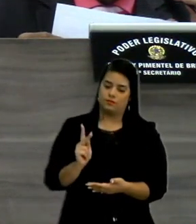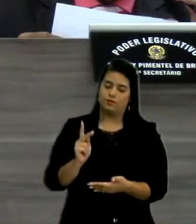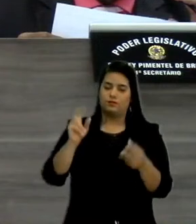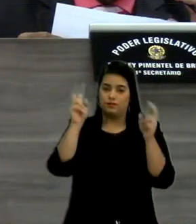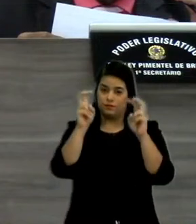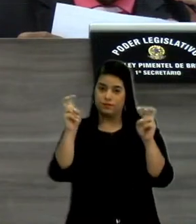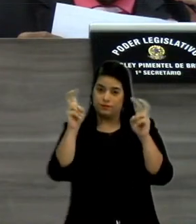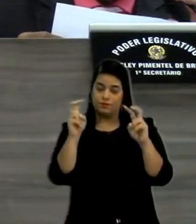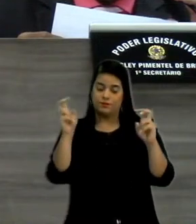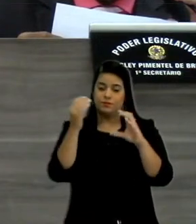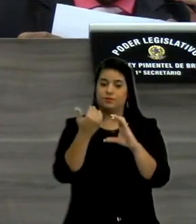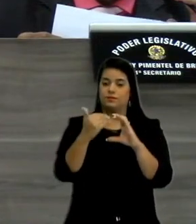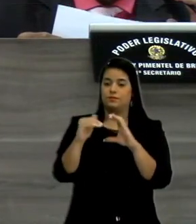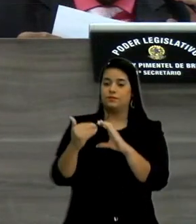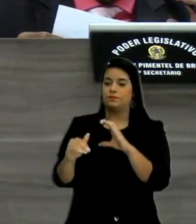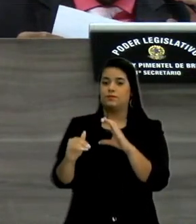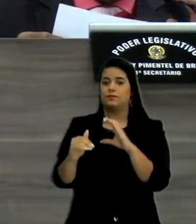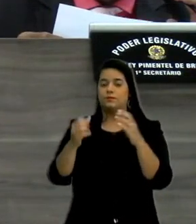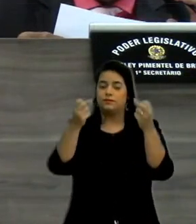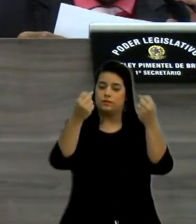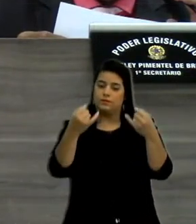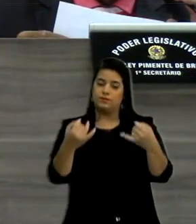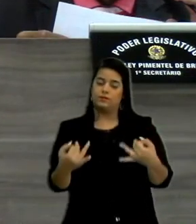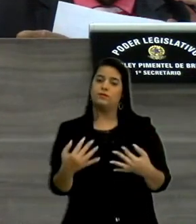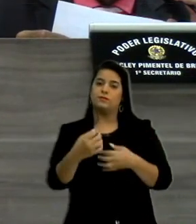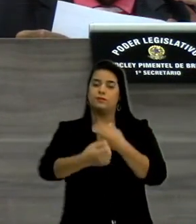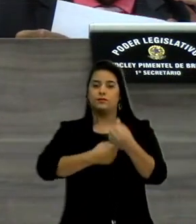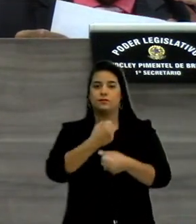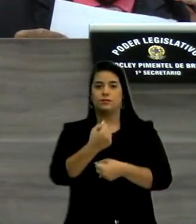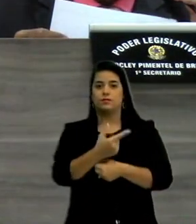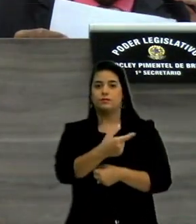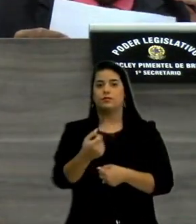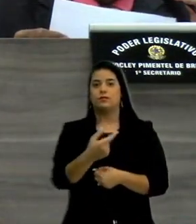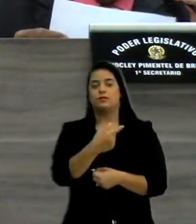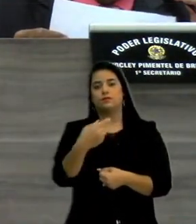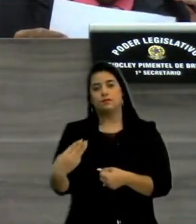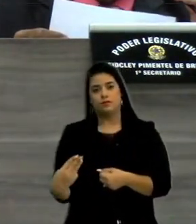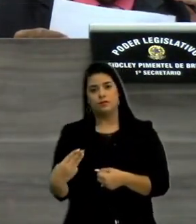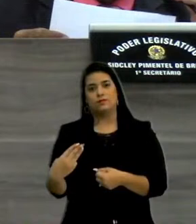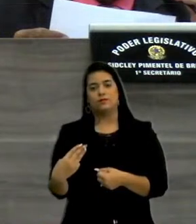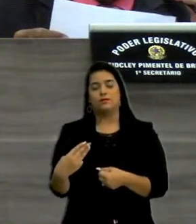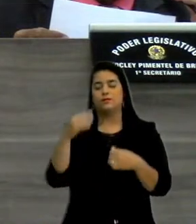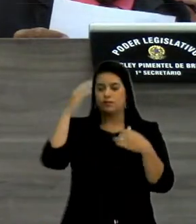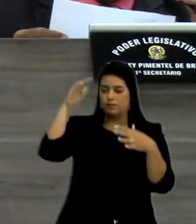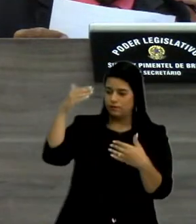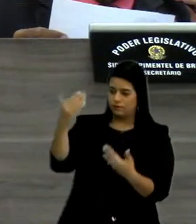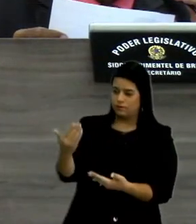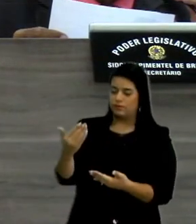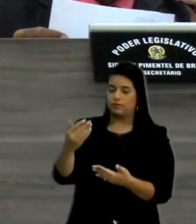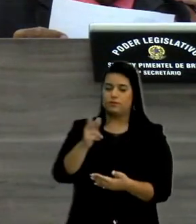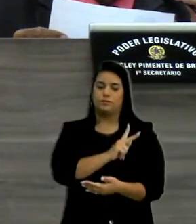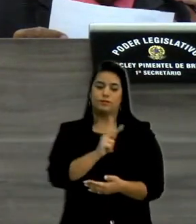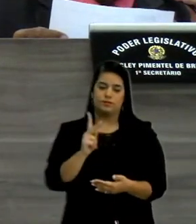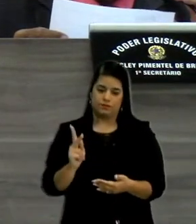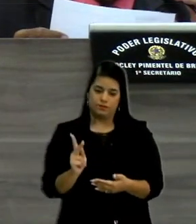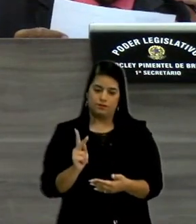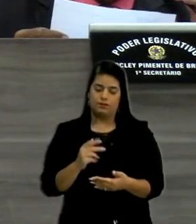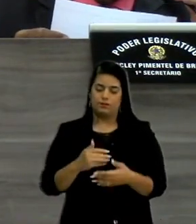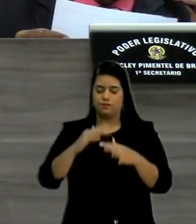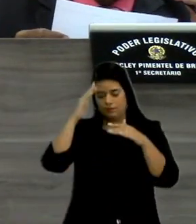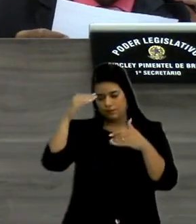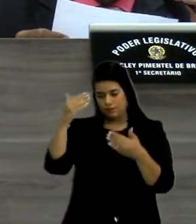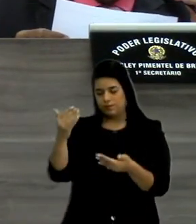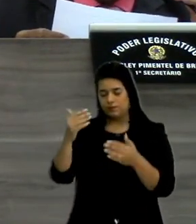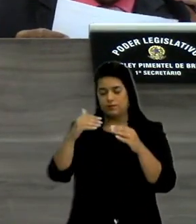Assunto: encaminhamento de prestação de contas anual referente ao ano de 2023. Excelentíssimo senhor presidente, por meio deste vimos